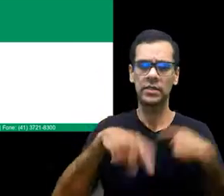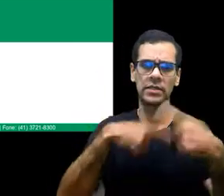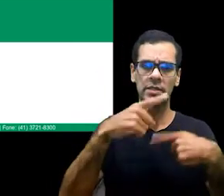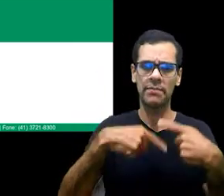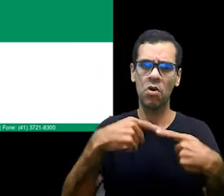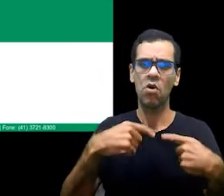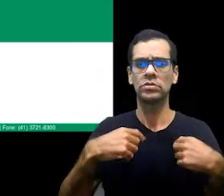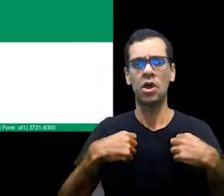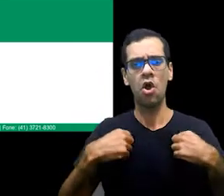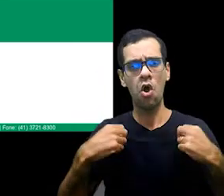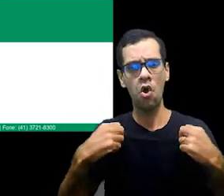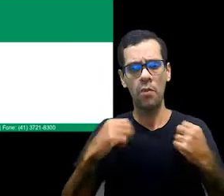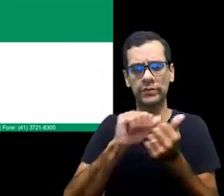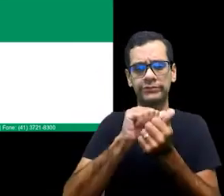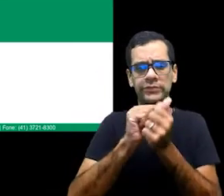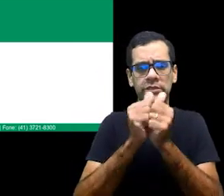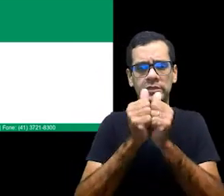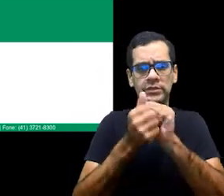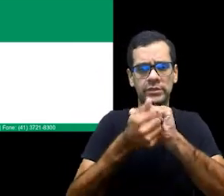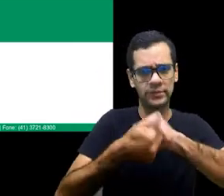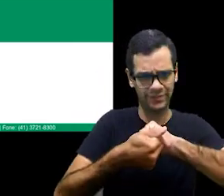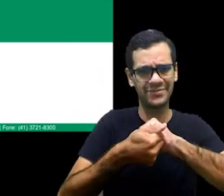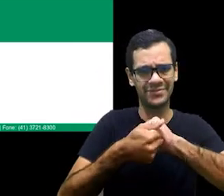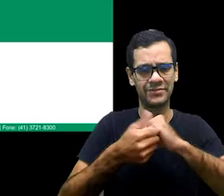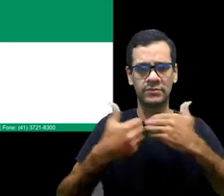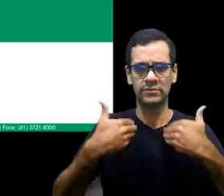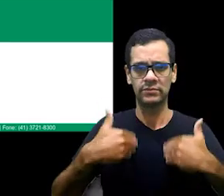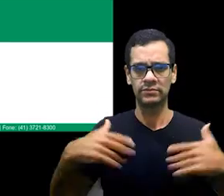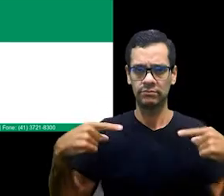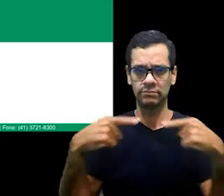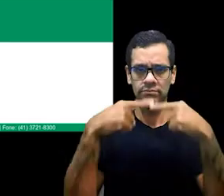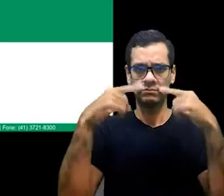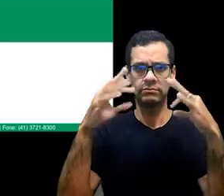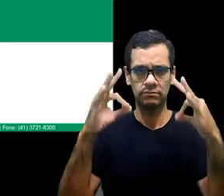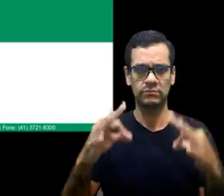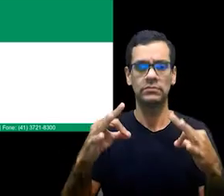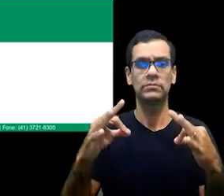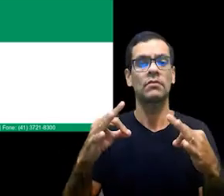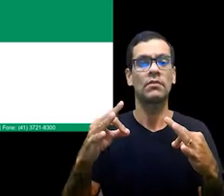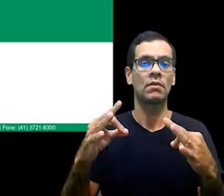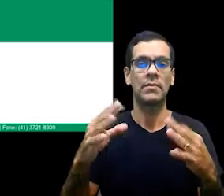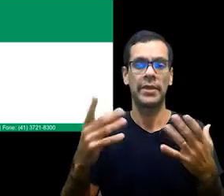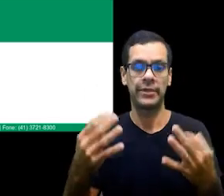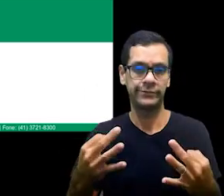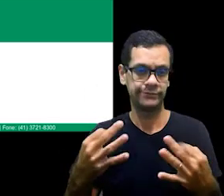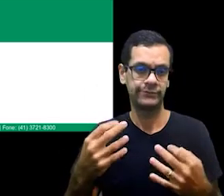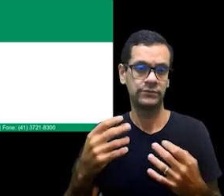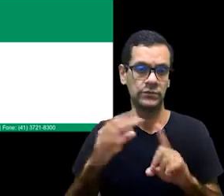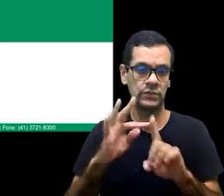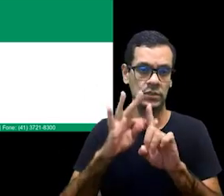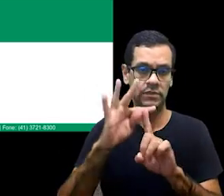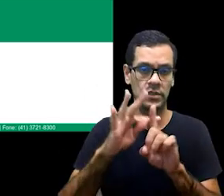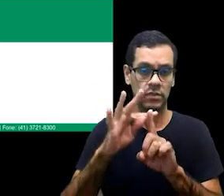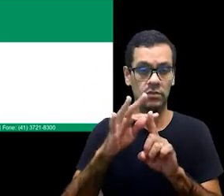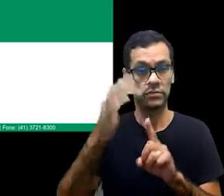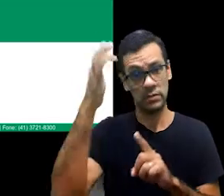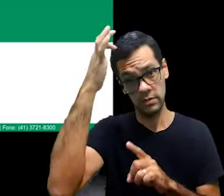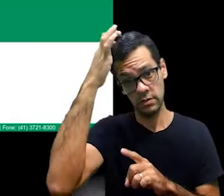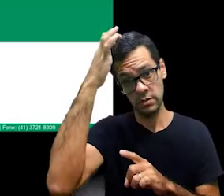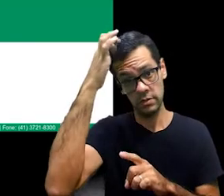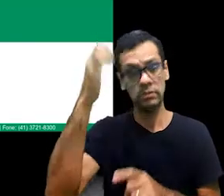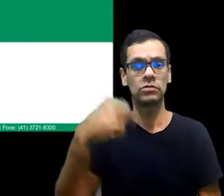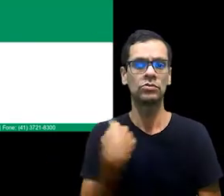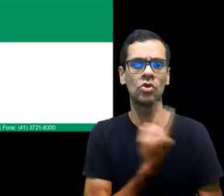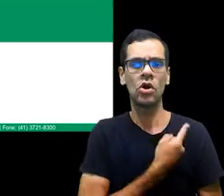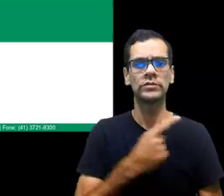Depois de alguns instantes, a roupa já aquece um pouco e atinge a temperatura do nosso corpo. Então veja, nós temos um corpo